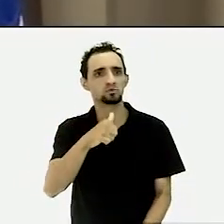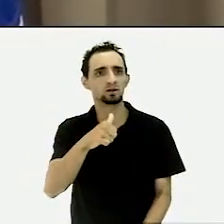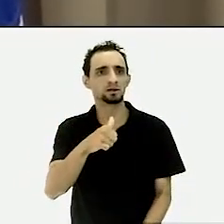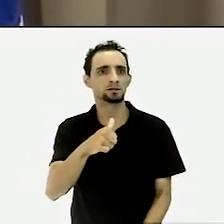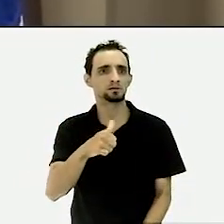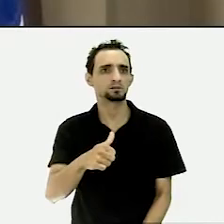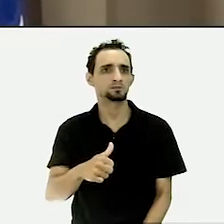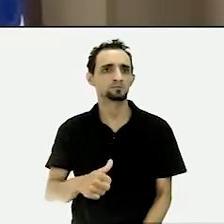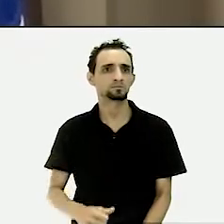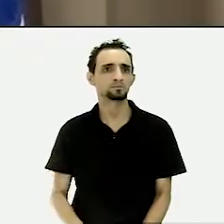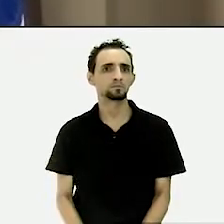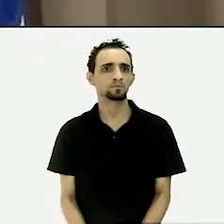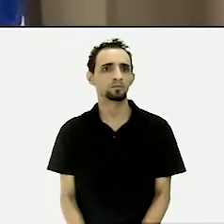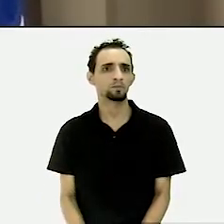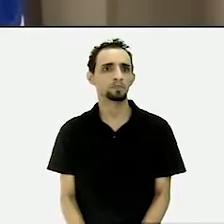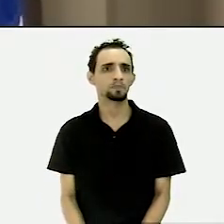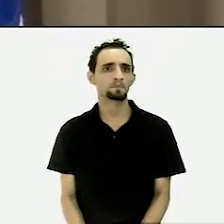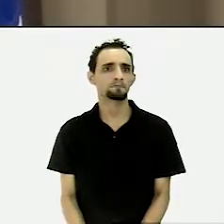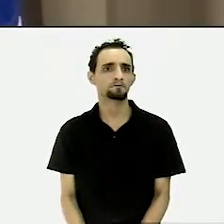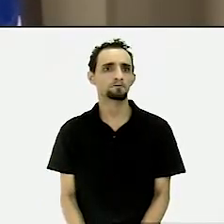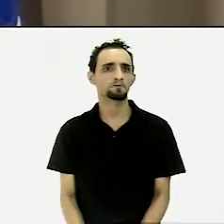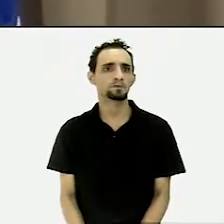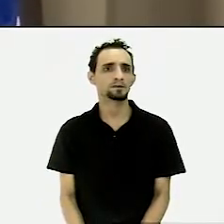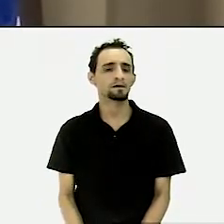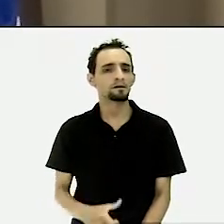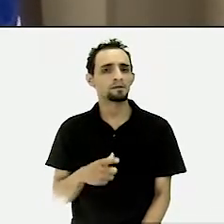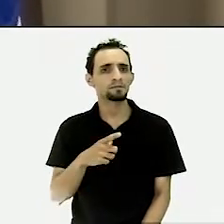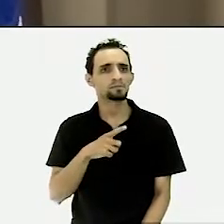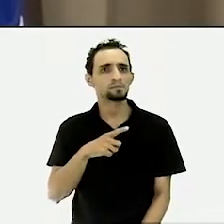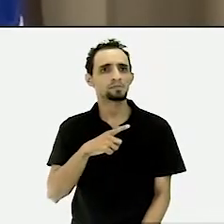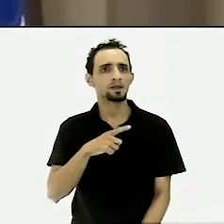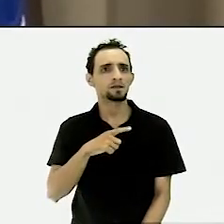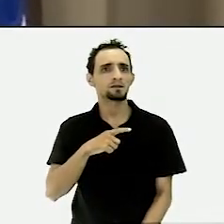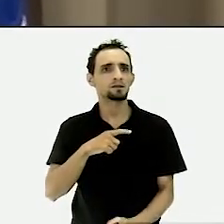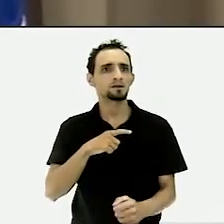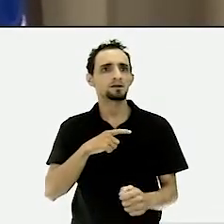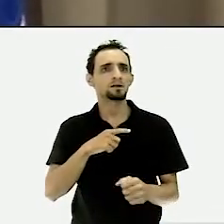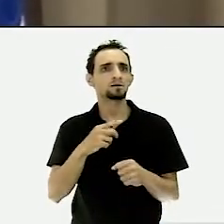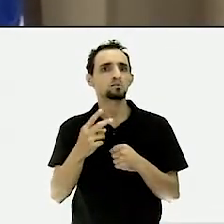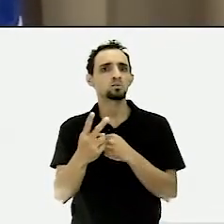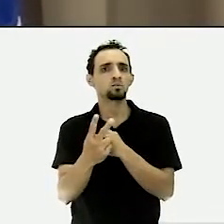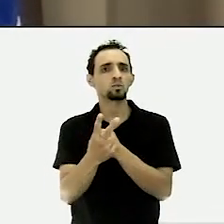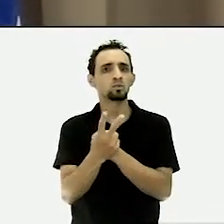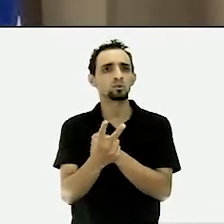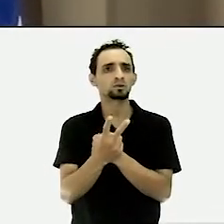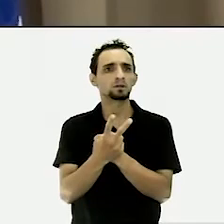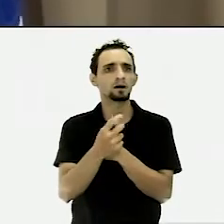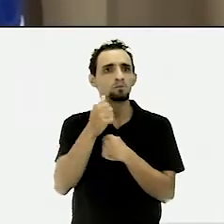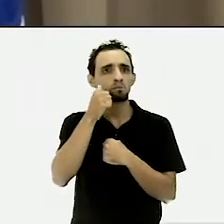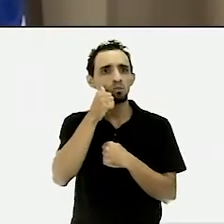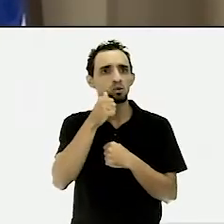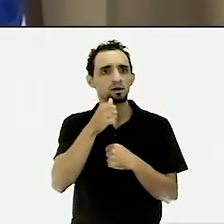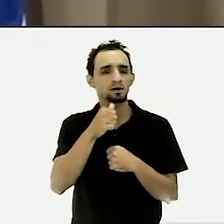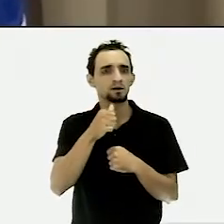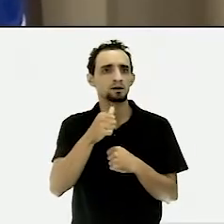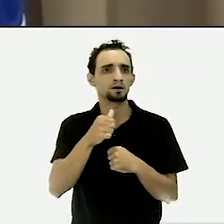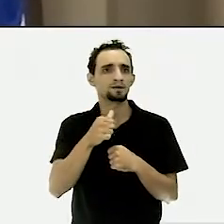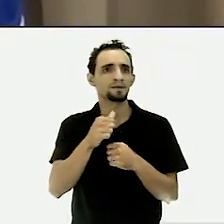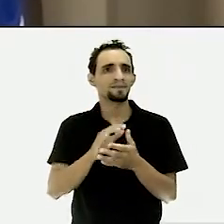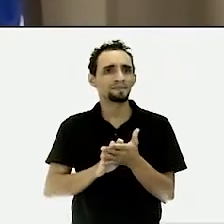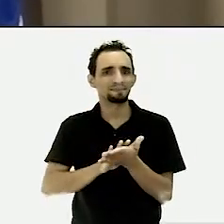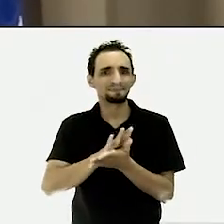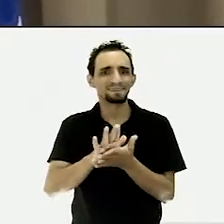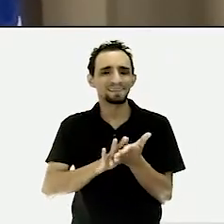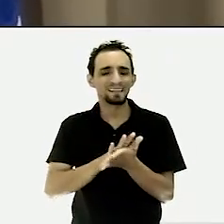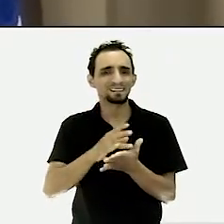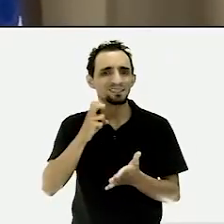abrir novamente essa sala, existe essa sala, né? Já foi inaugurada, ela tem que ser colocada, e as pessoas perderem a vergonha e o